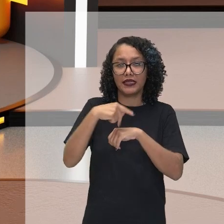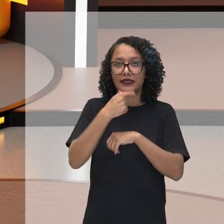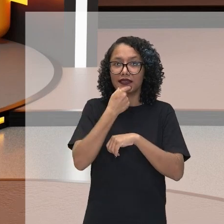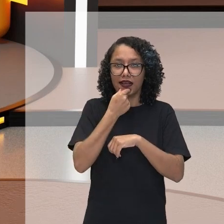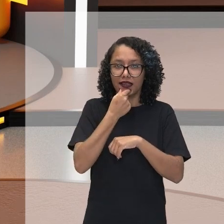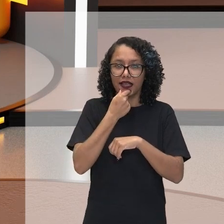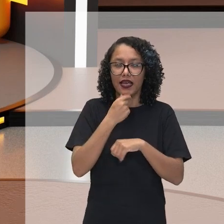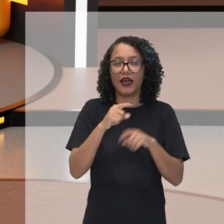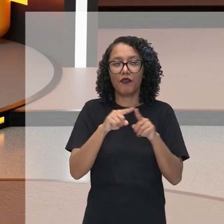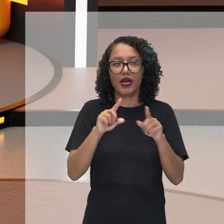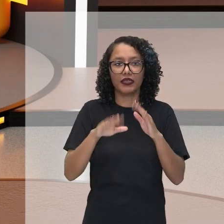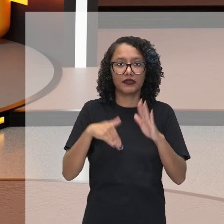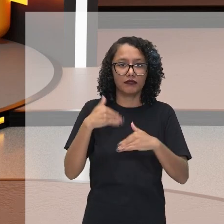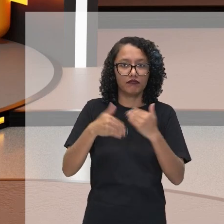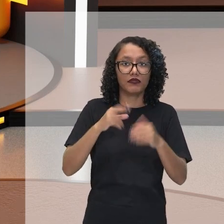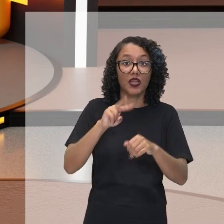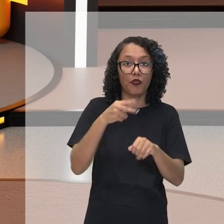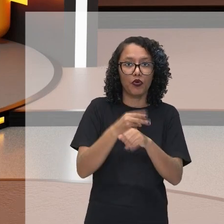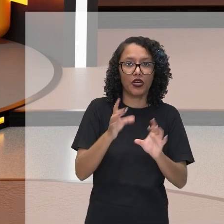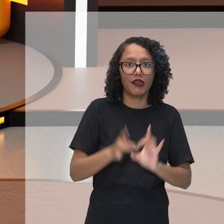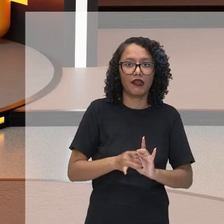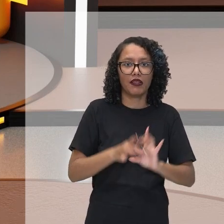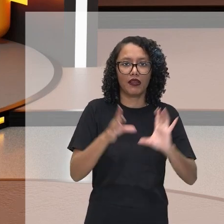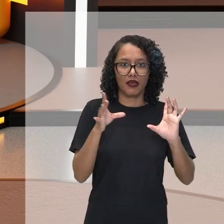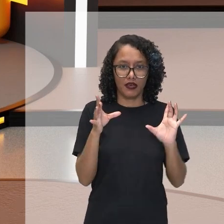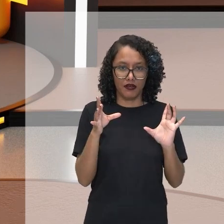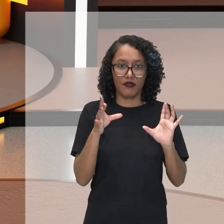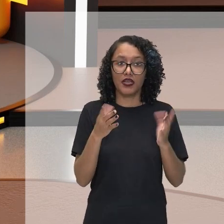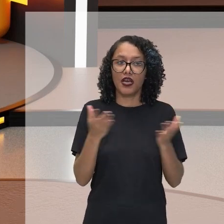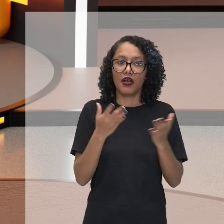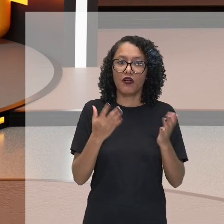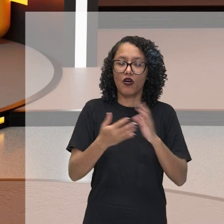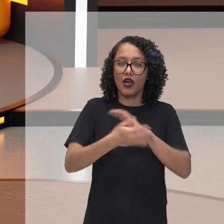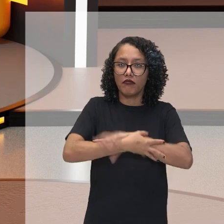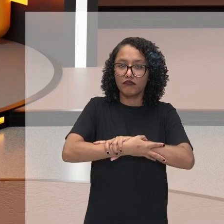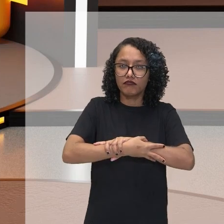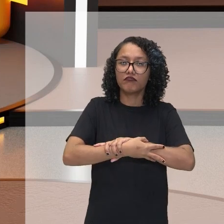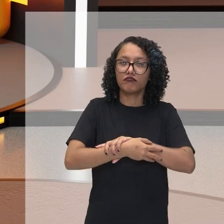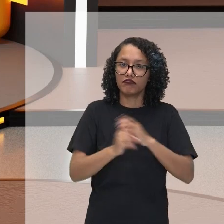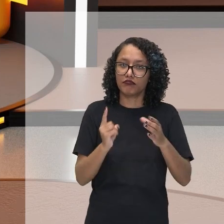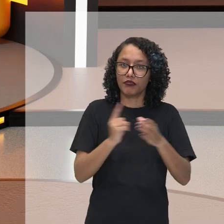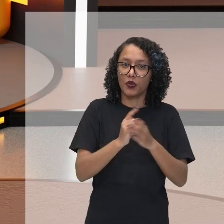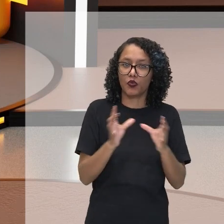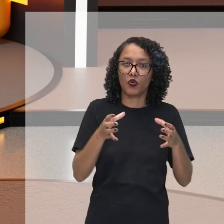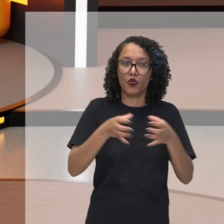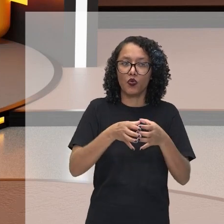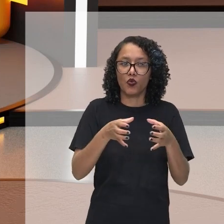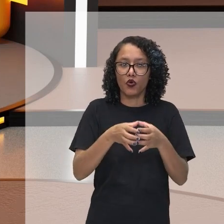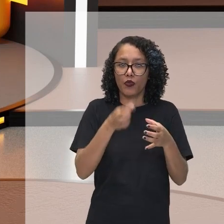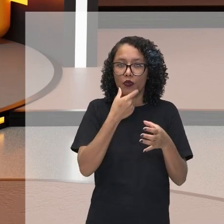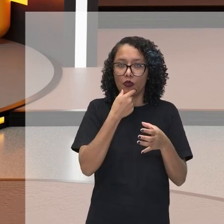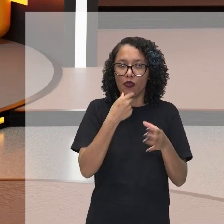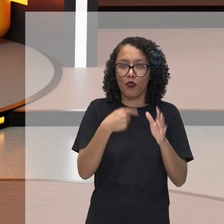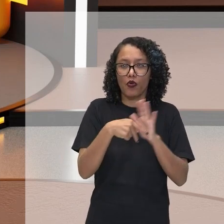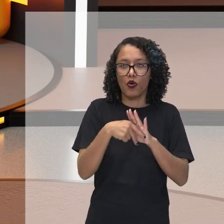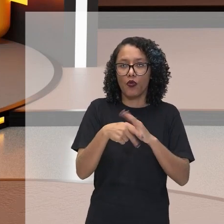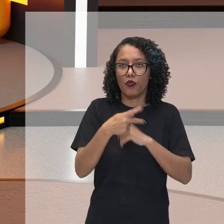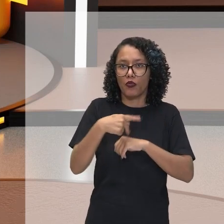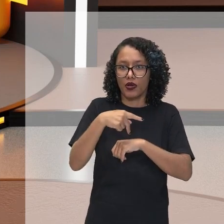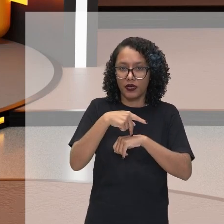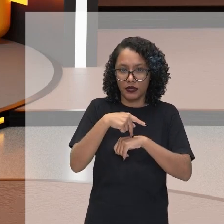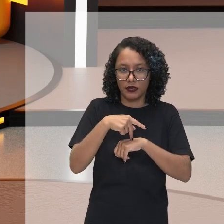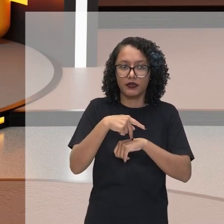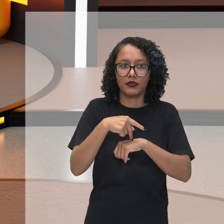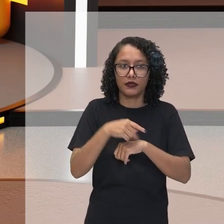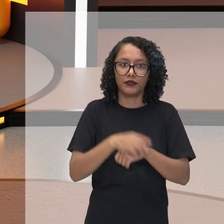sua independência, acabou se tornando o quê? Um membro da Comunidade Britânica das Nações, né? Tendo essa